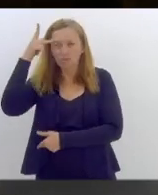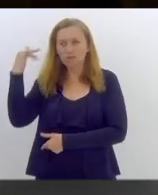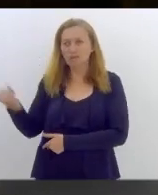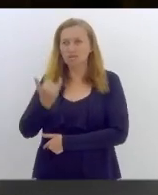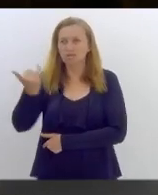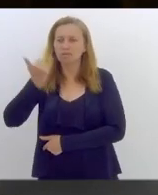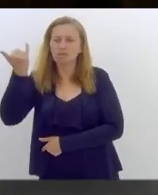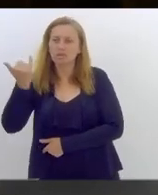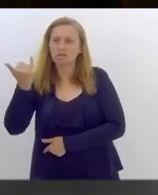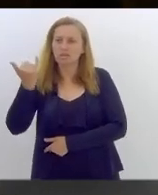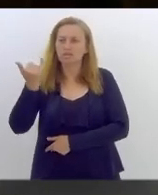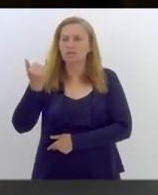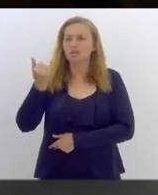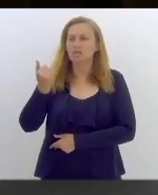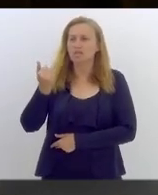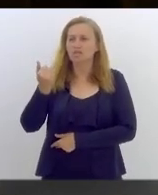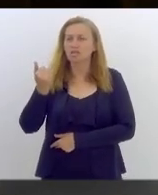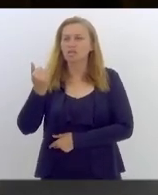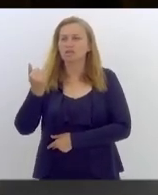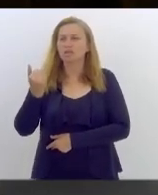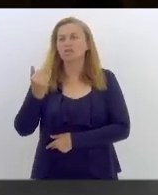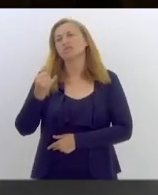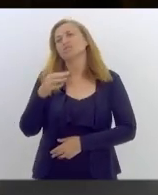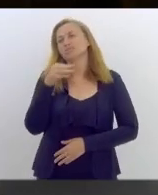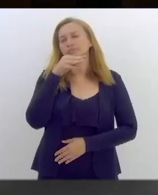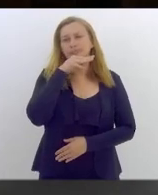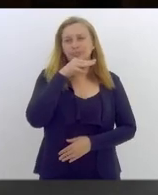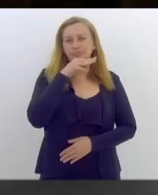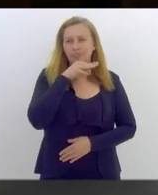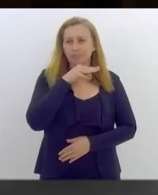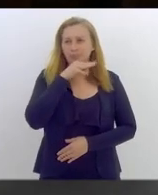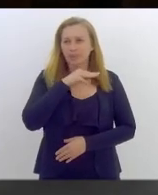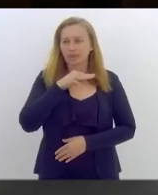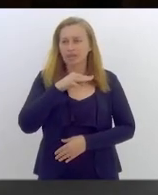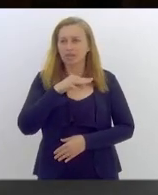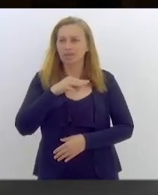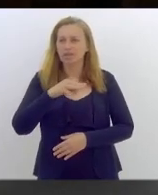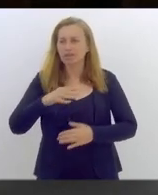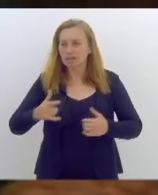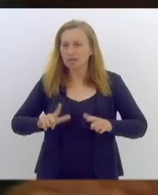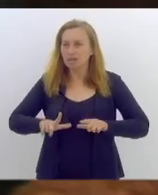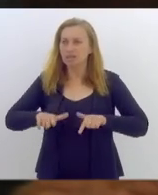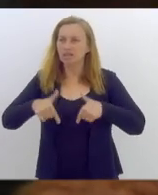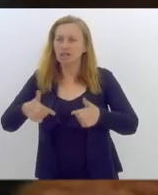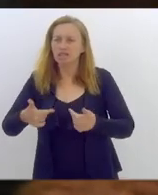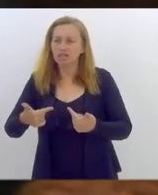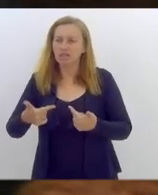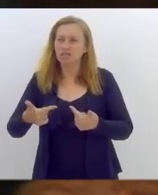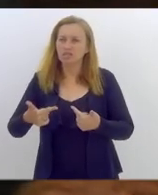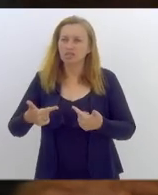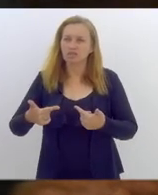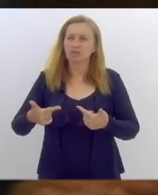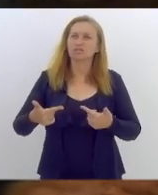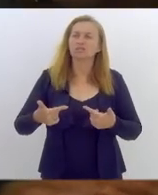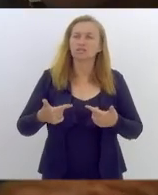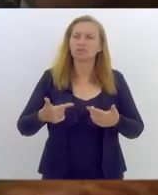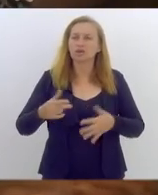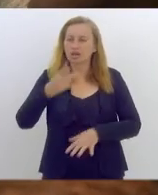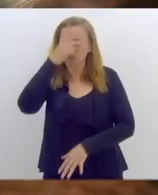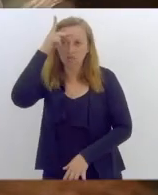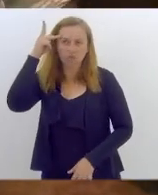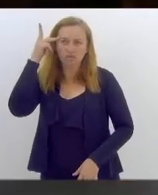verde rosas multidões, mangueira, tira a poeira dos porões ou abre alas para os seus heróis